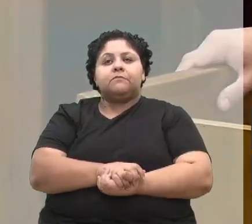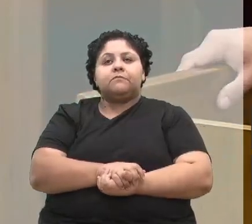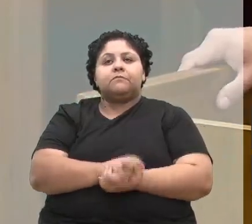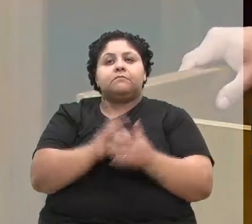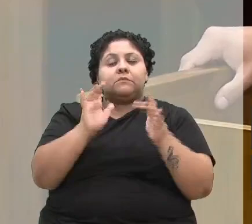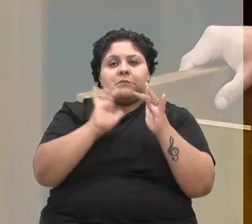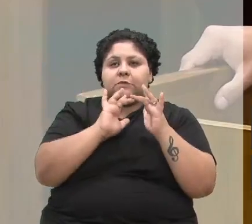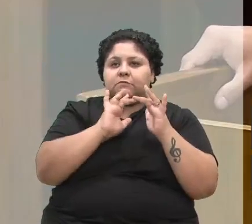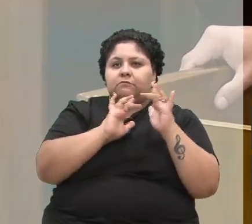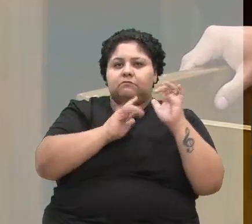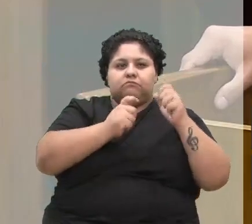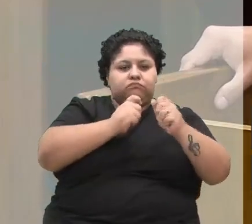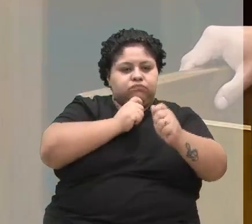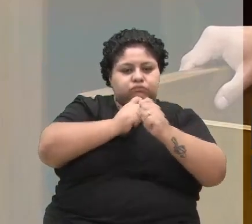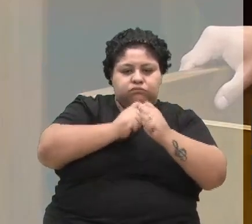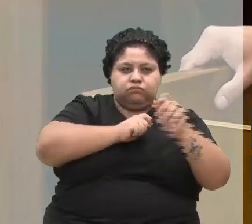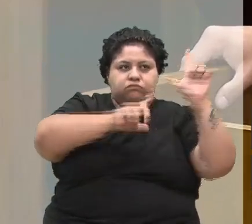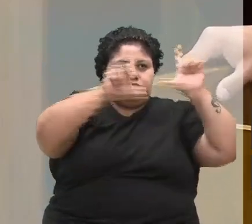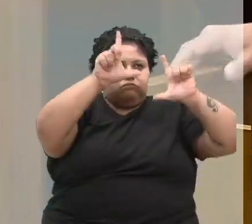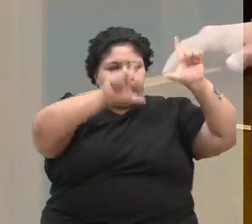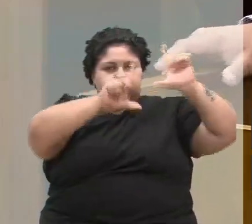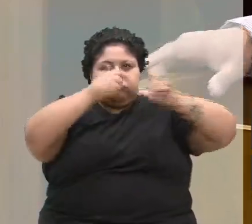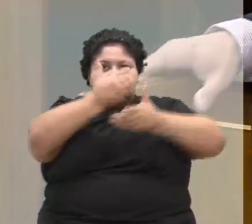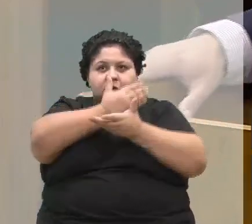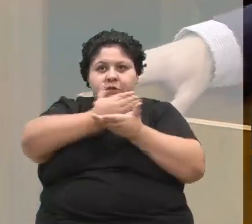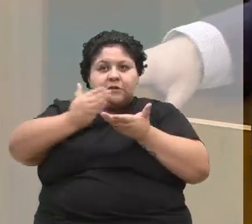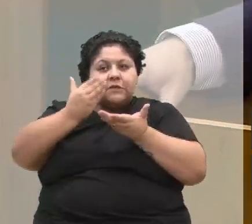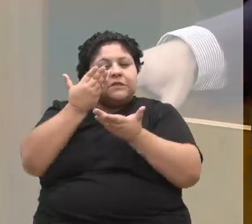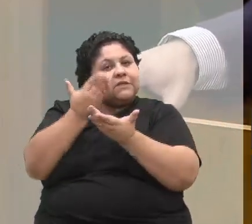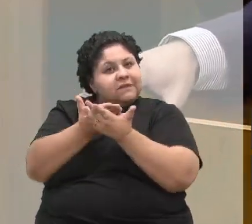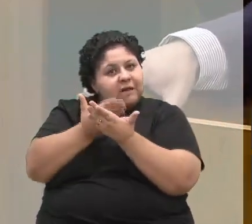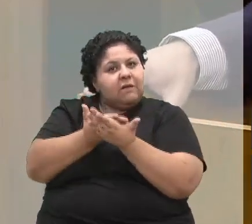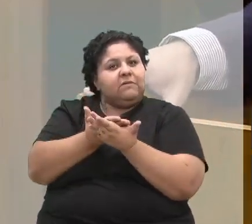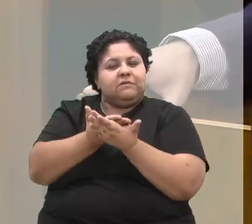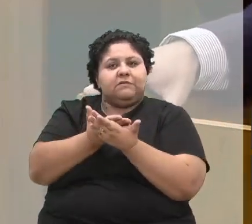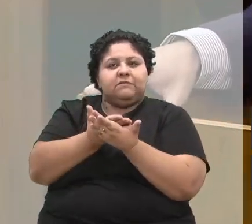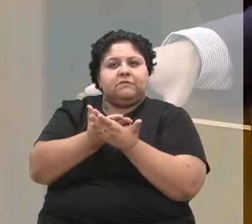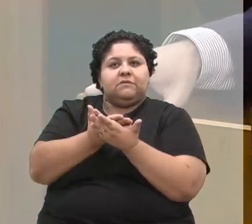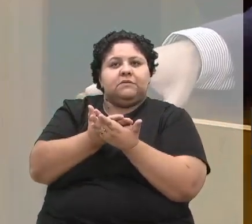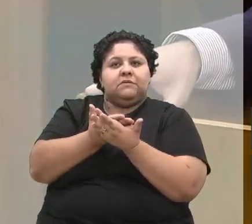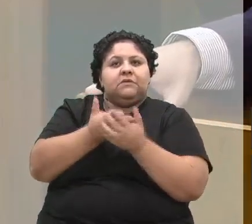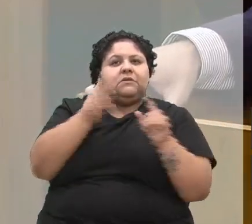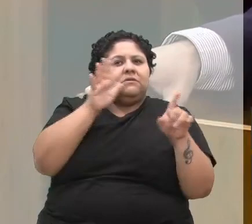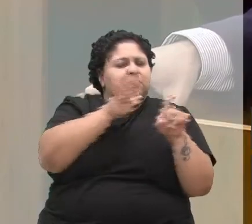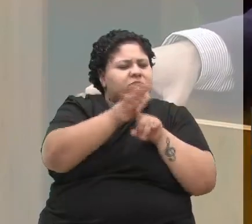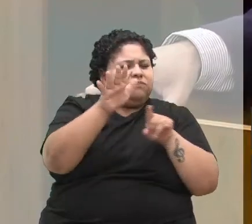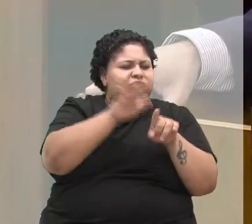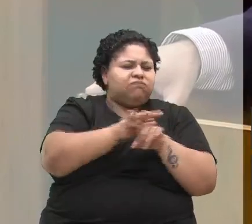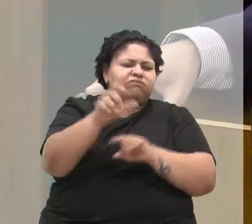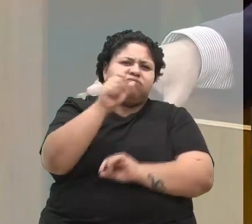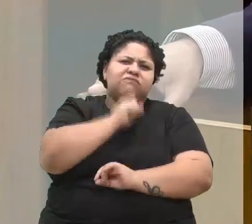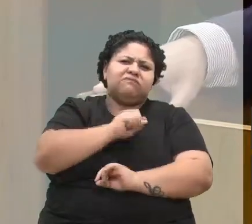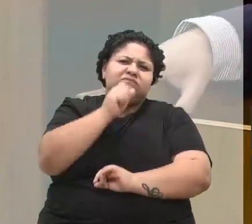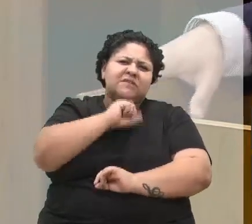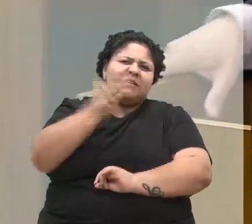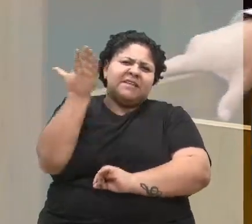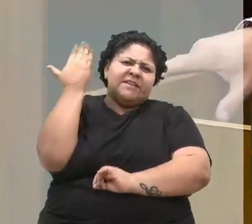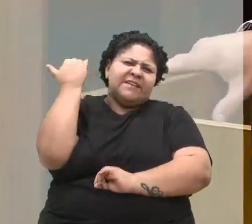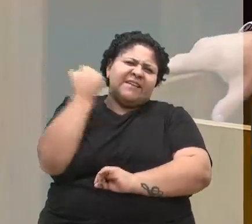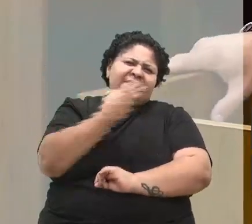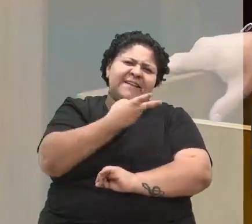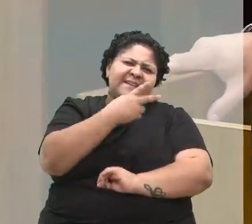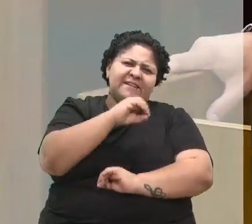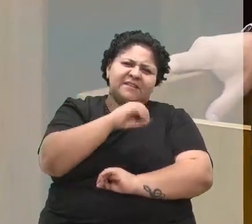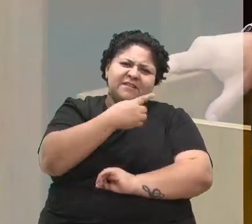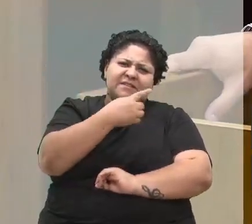veículos de comunicação, que é o início das aulas. E uma demanda antiga, lá de